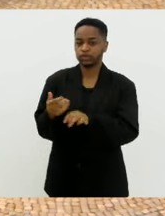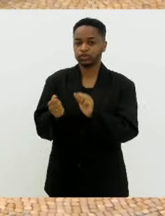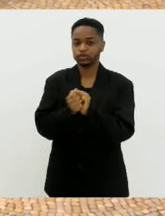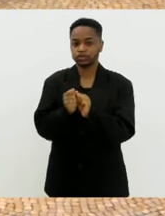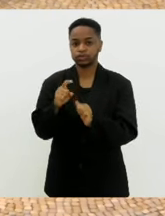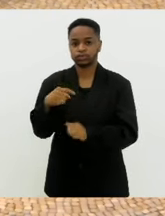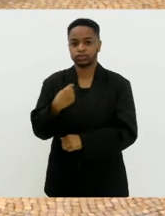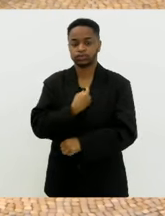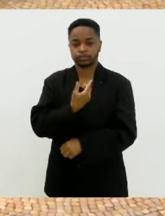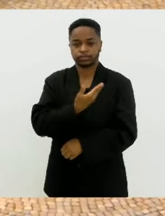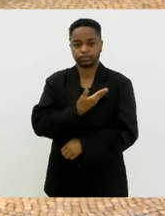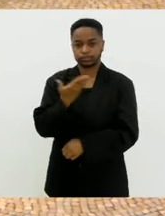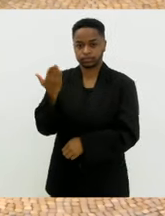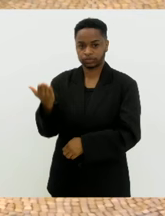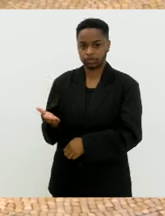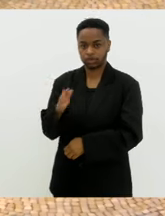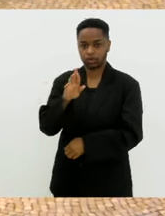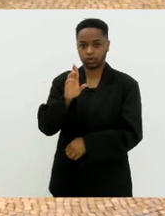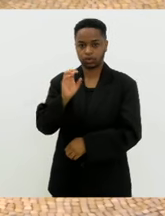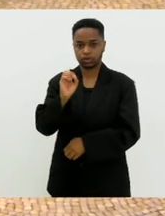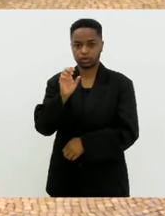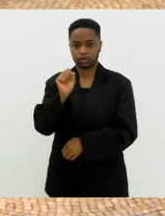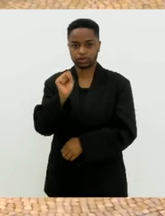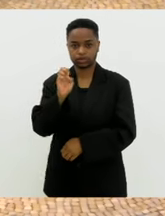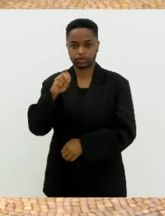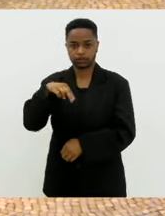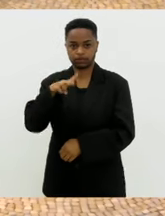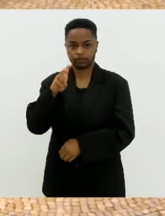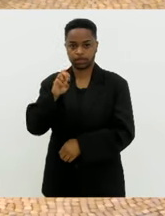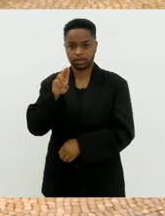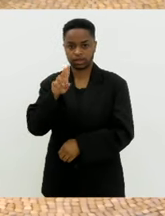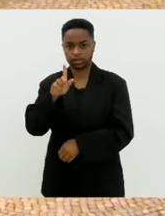Rosenberg Reis, saudando,